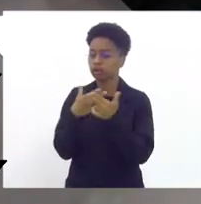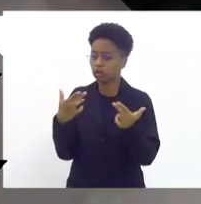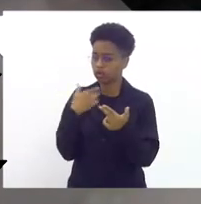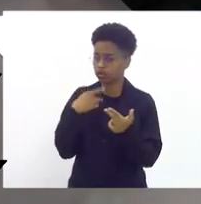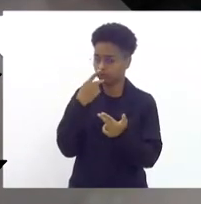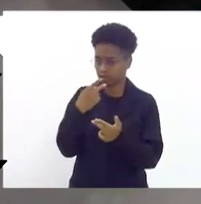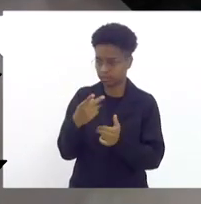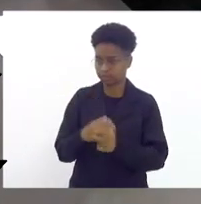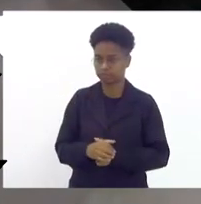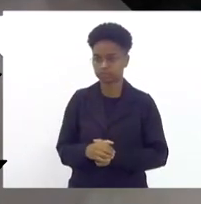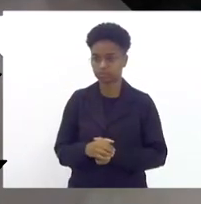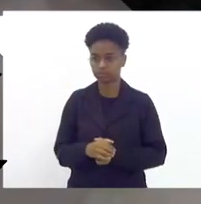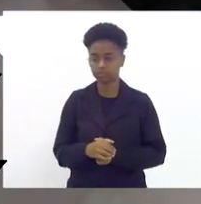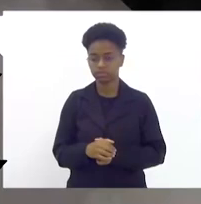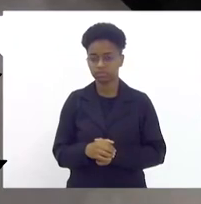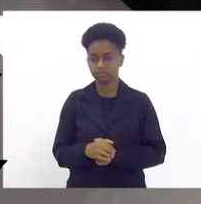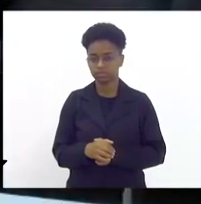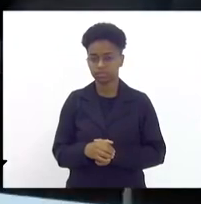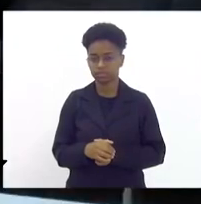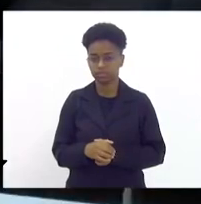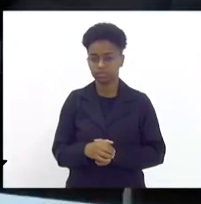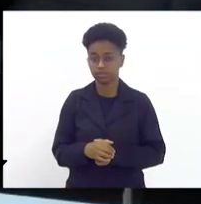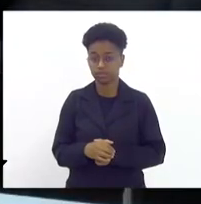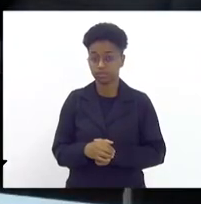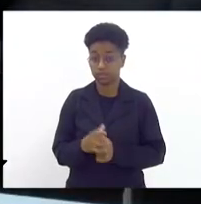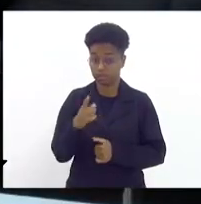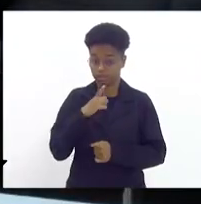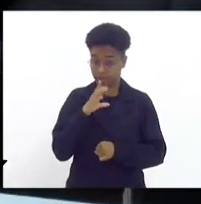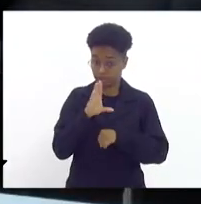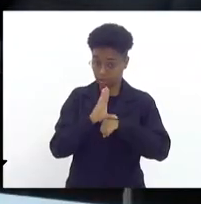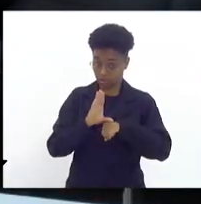que é a seguinte. Está na Constituição